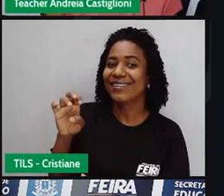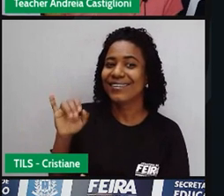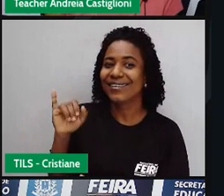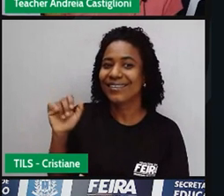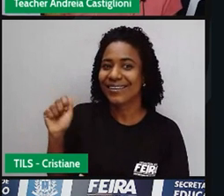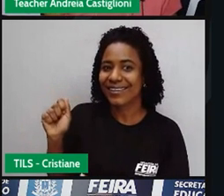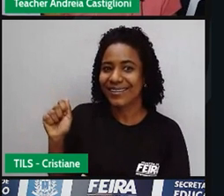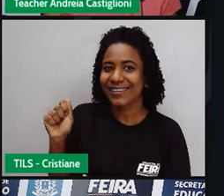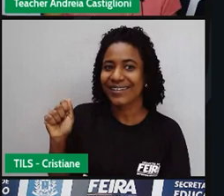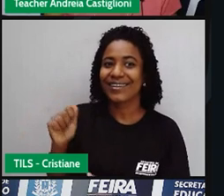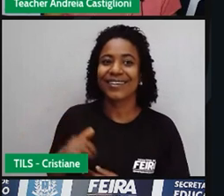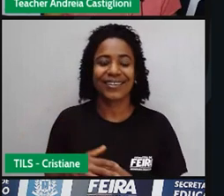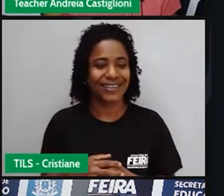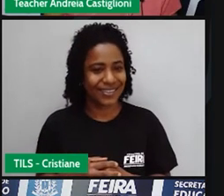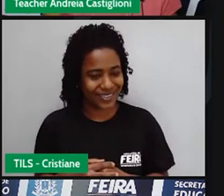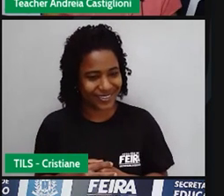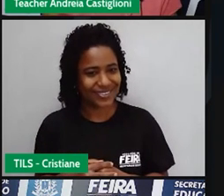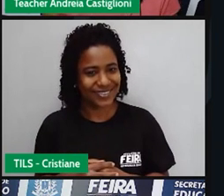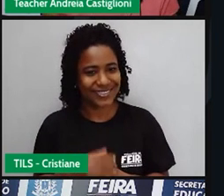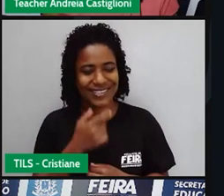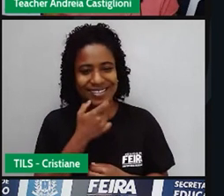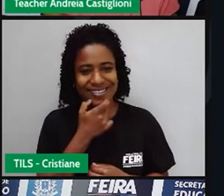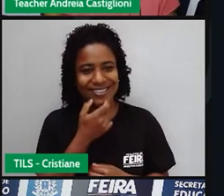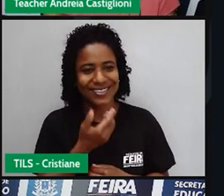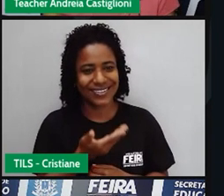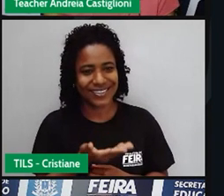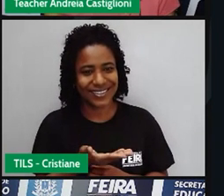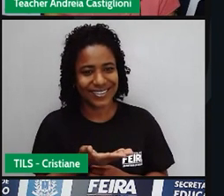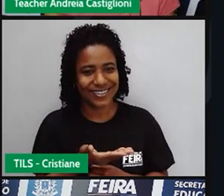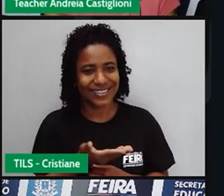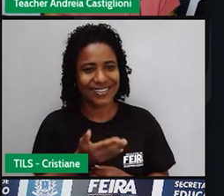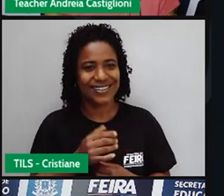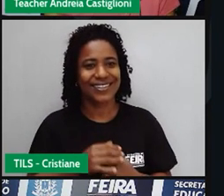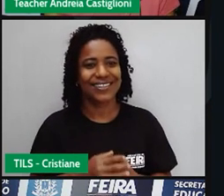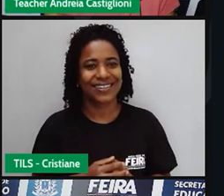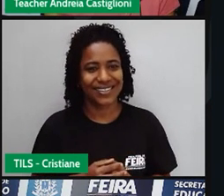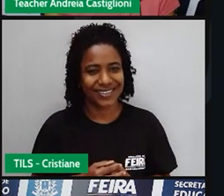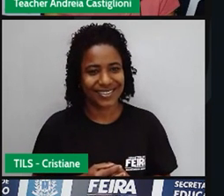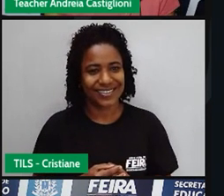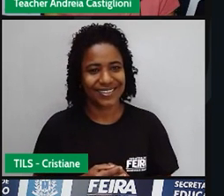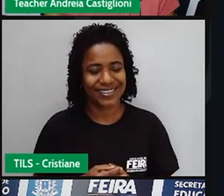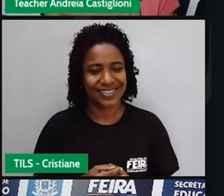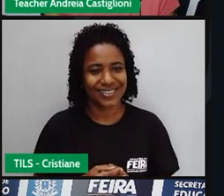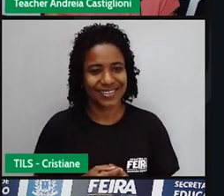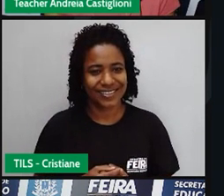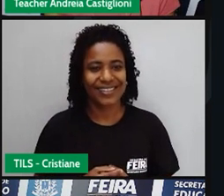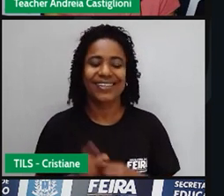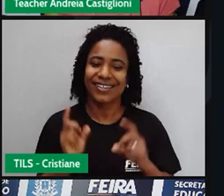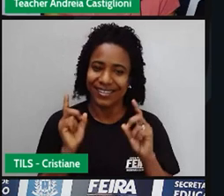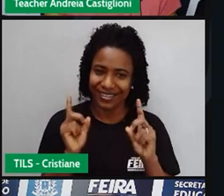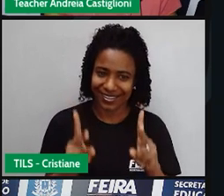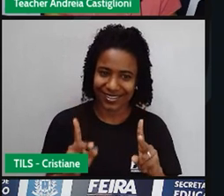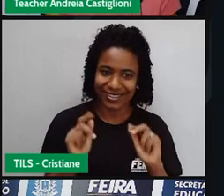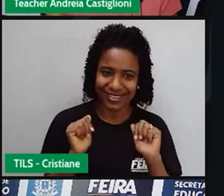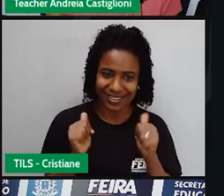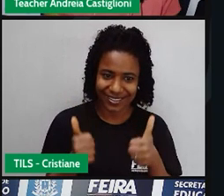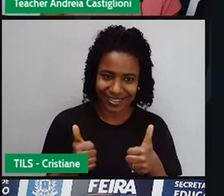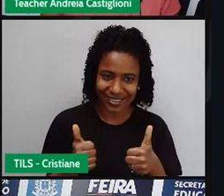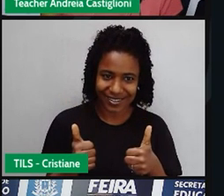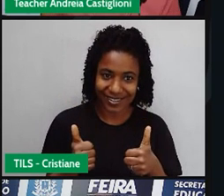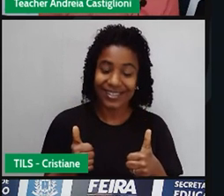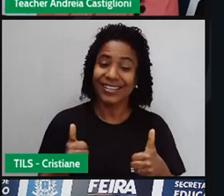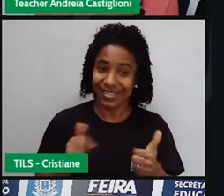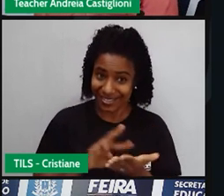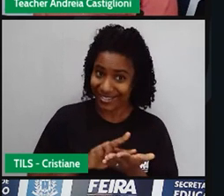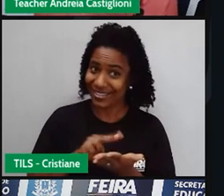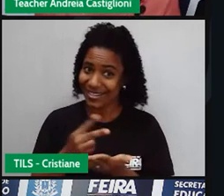eu te odeia time when Black Prince é só o que eu estou usando